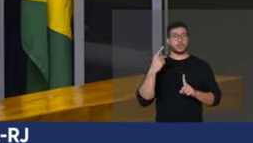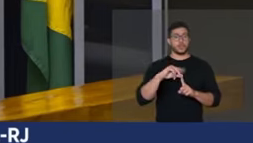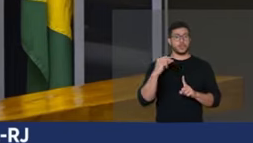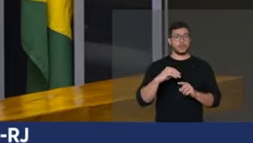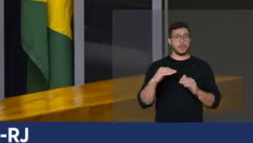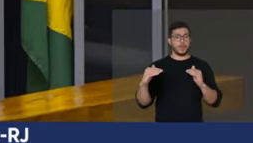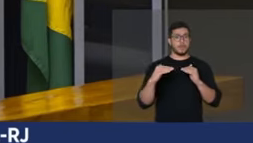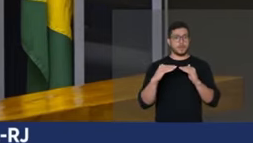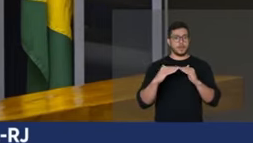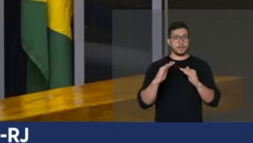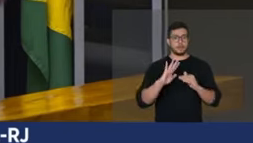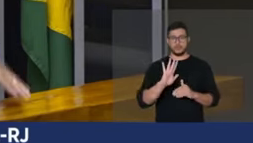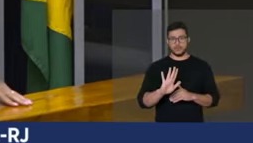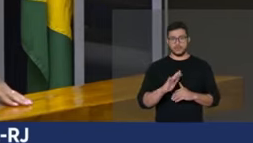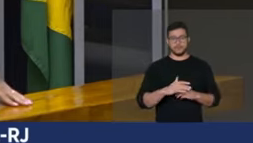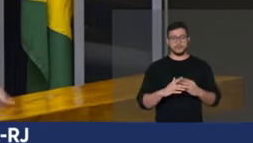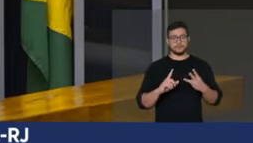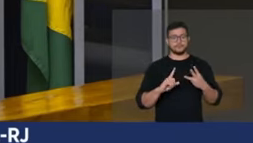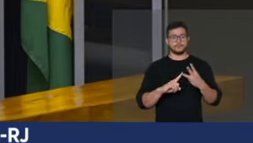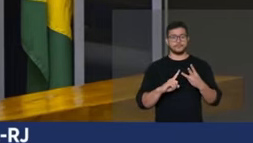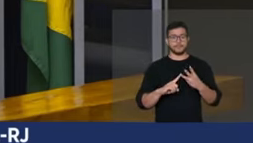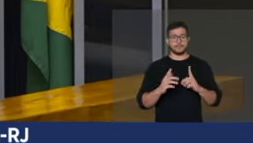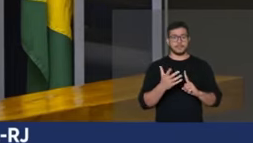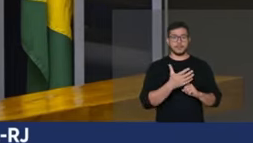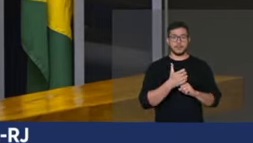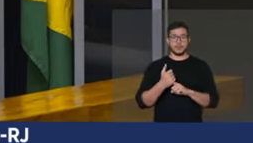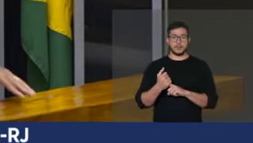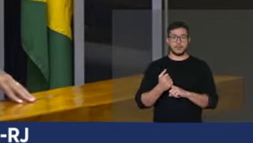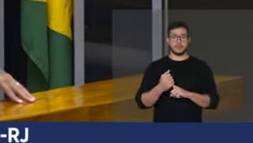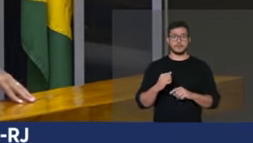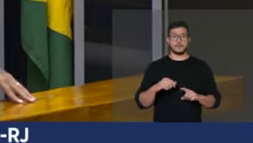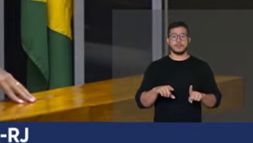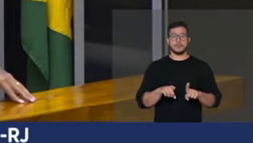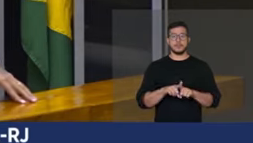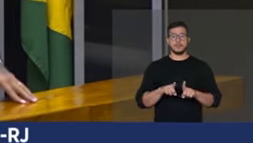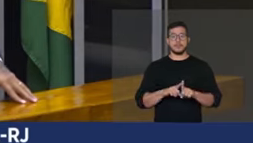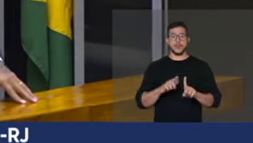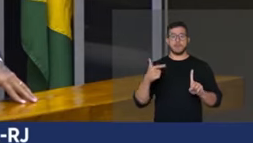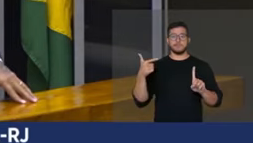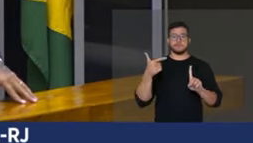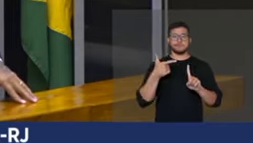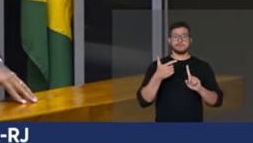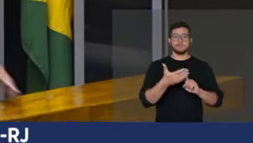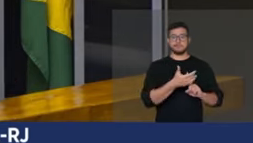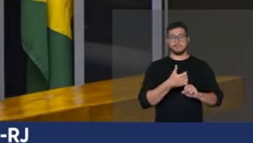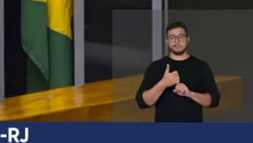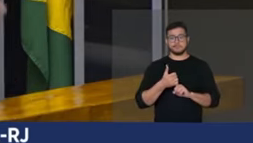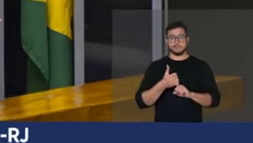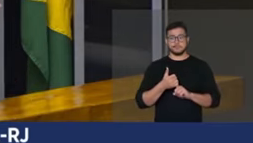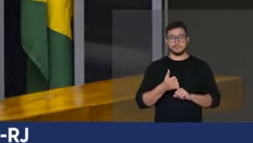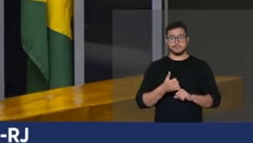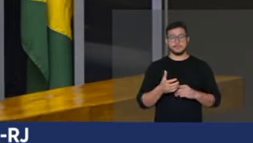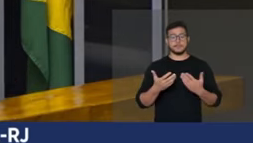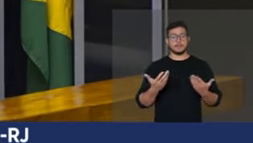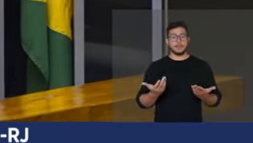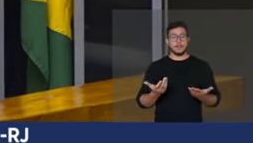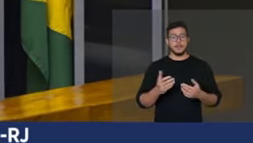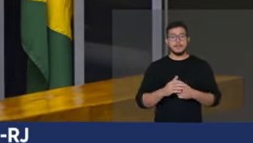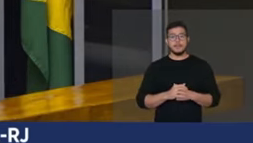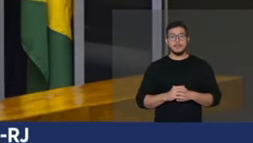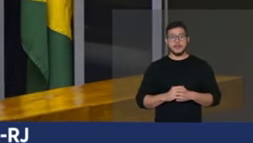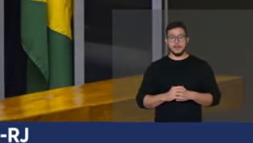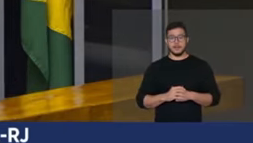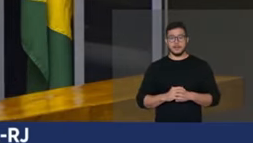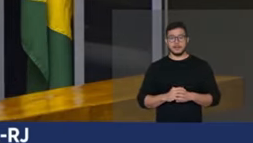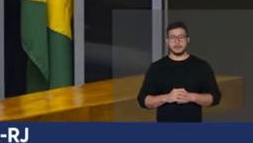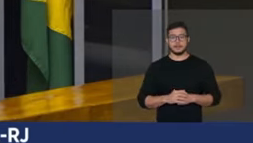o crime de sequestro, de extorsão mediante sequestro. E o crime hediondo, o seu conceito é